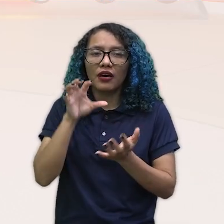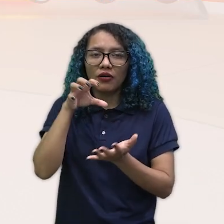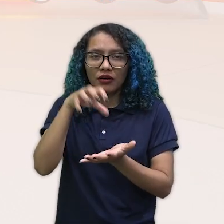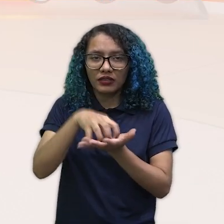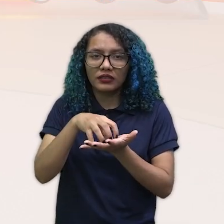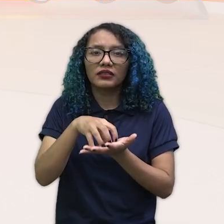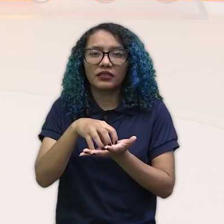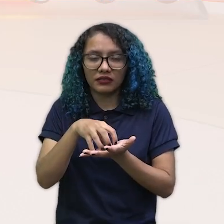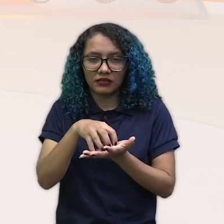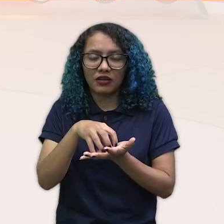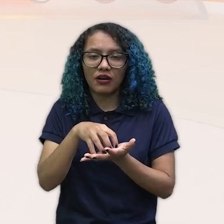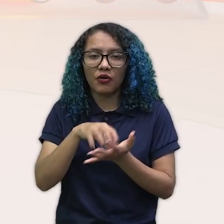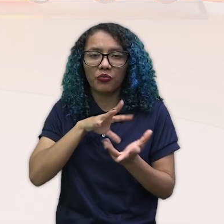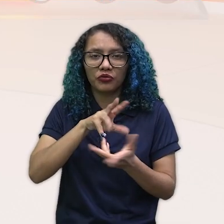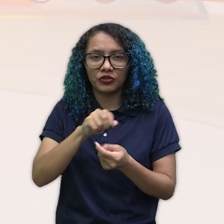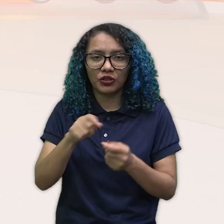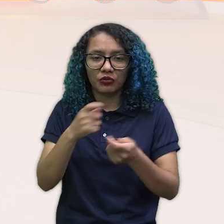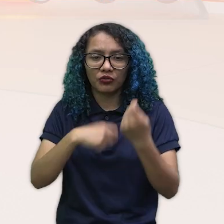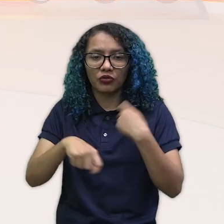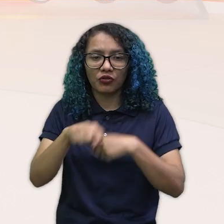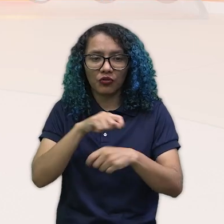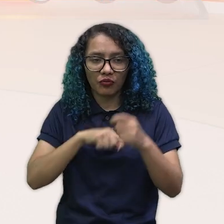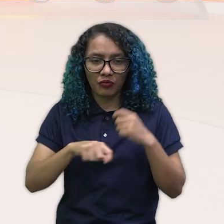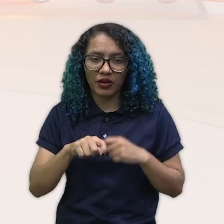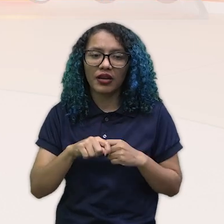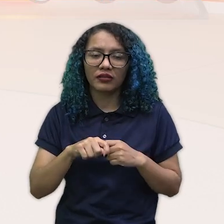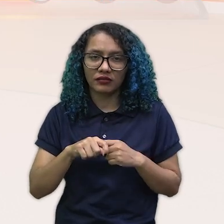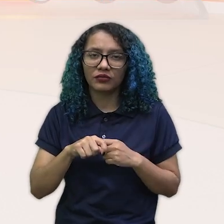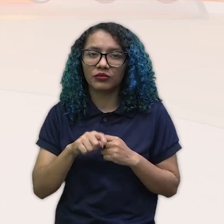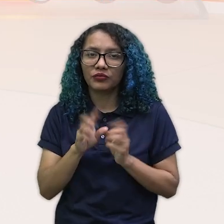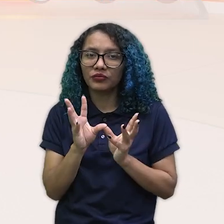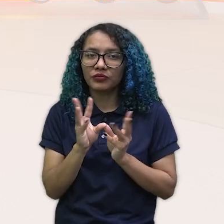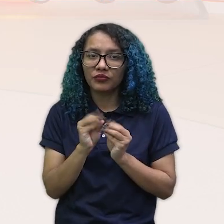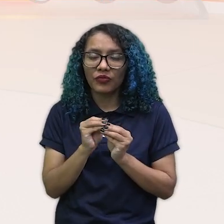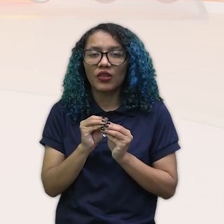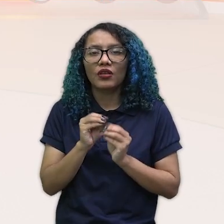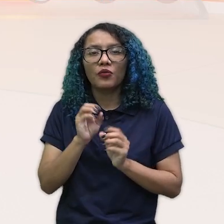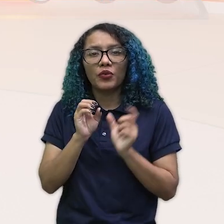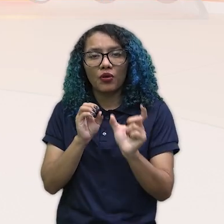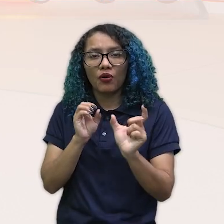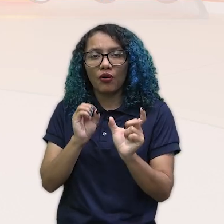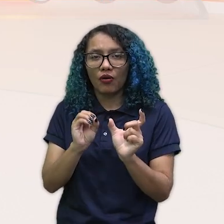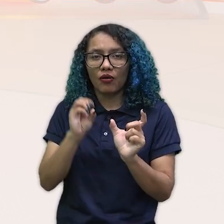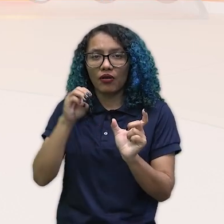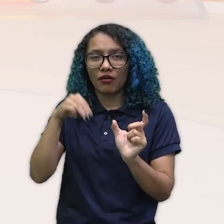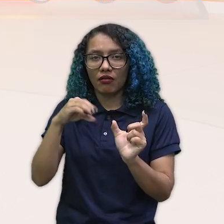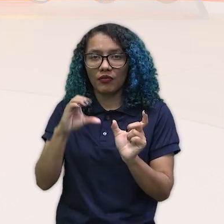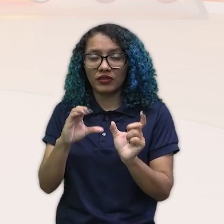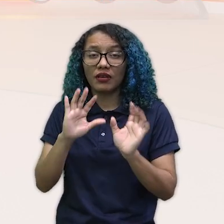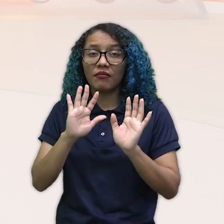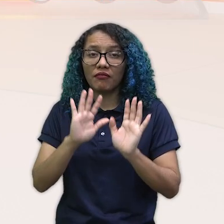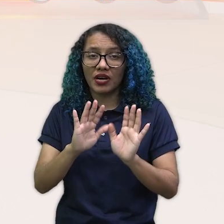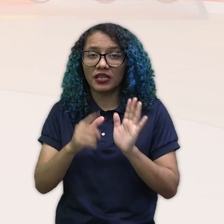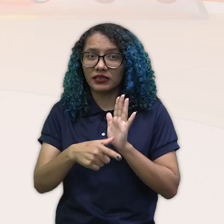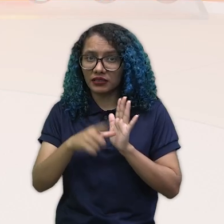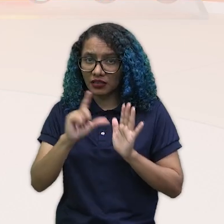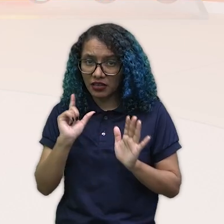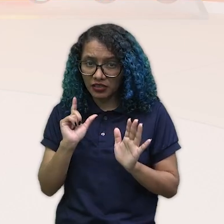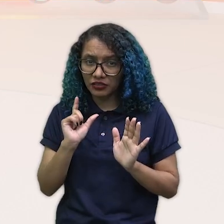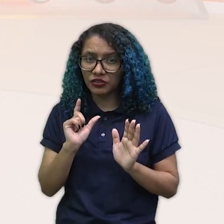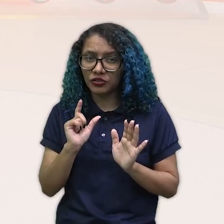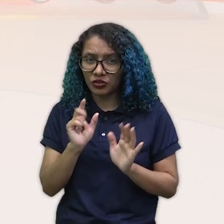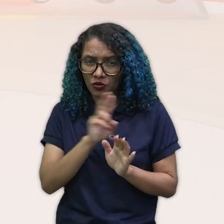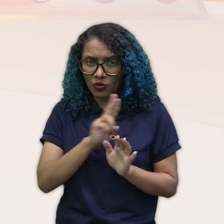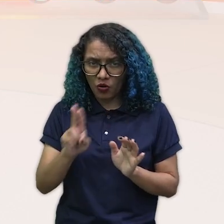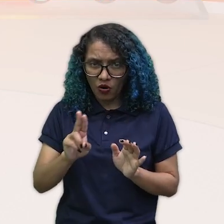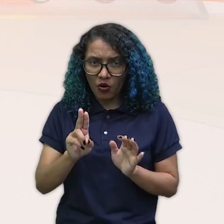Mundial do Comércio. Hoje em dia a gente conhece como a Organização Mundial do Comércio, a OMC, mas nem sempre